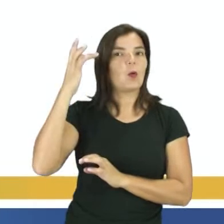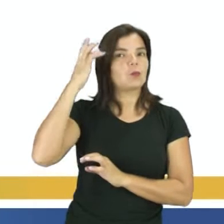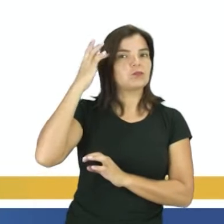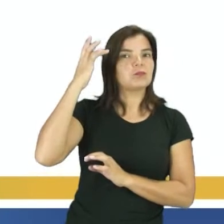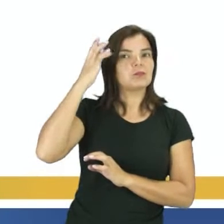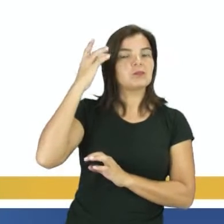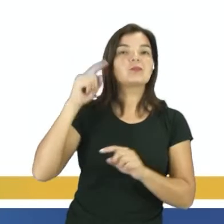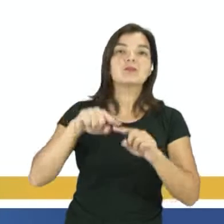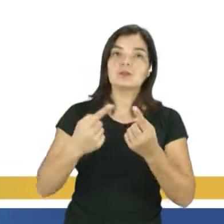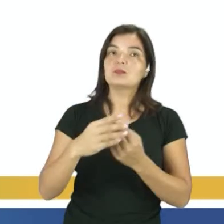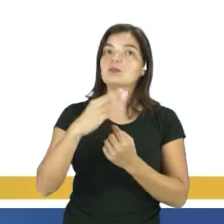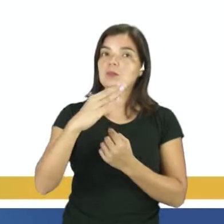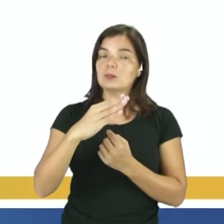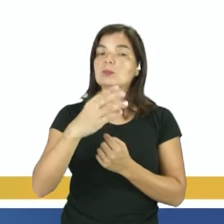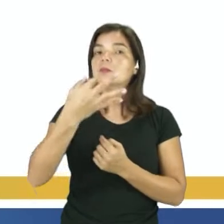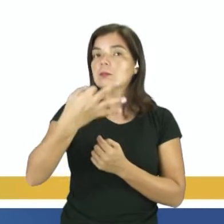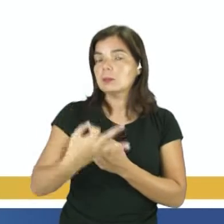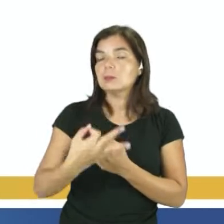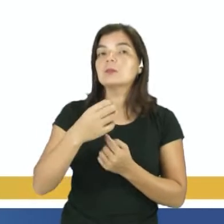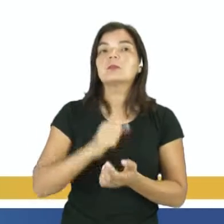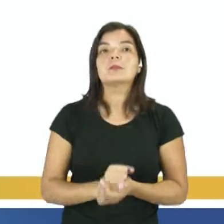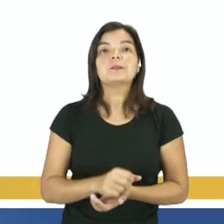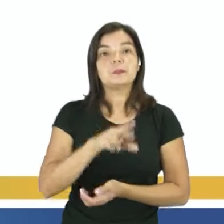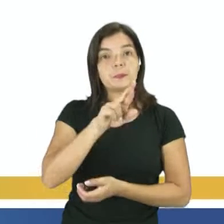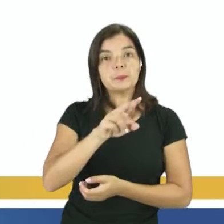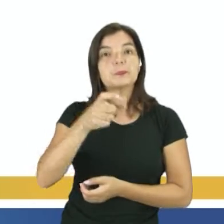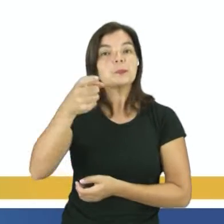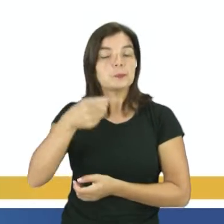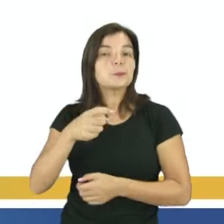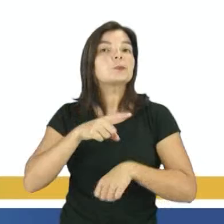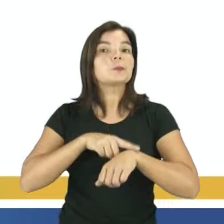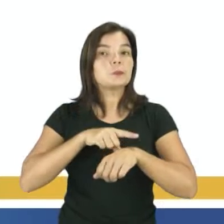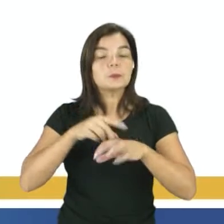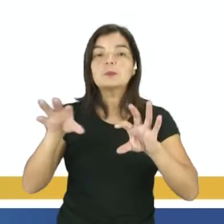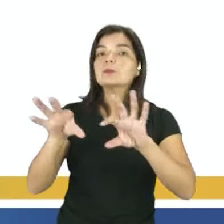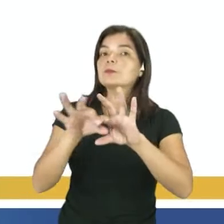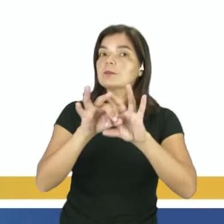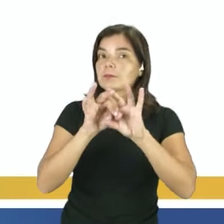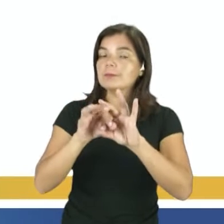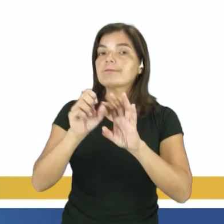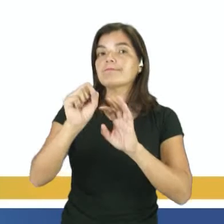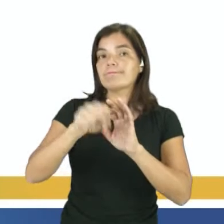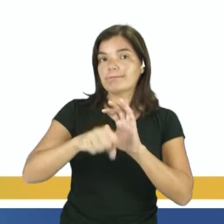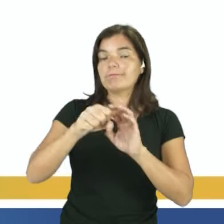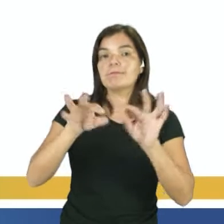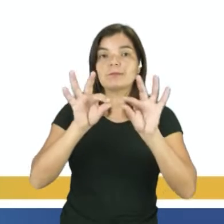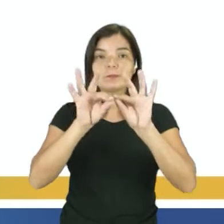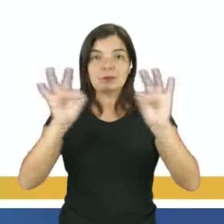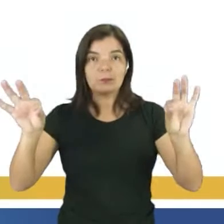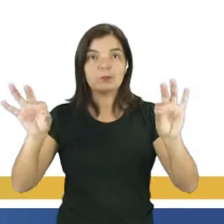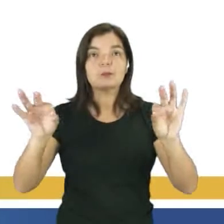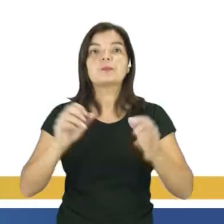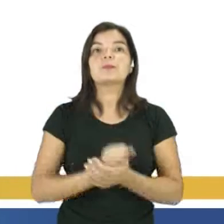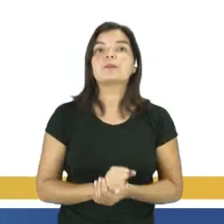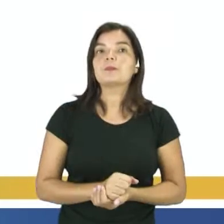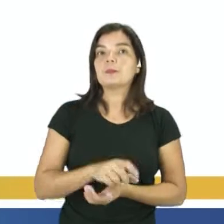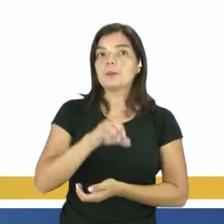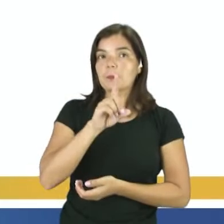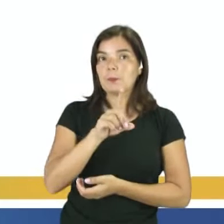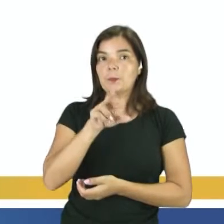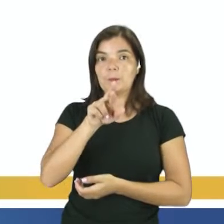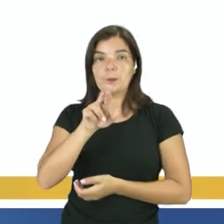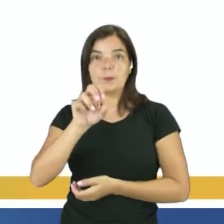intuitivo. Então a letra C ela está correta. R e X em algum momento vão se encontrar. Então elas são retas concorrentes. A letra